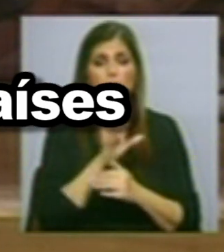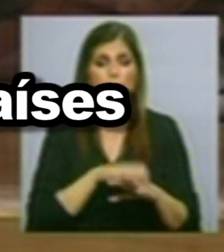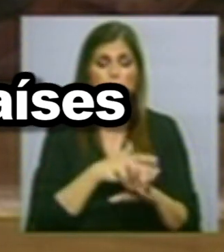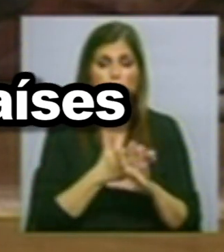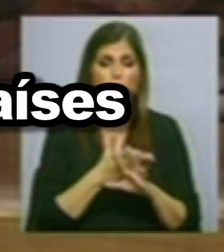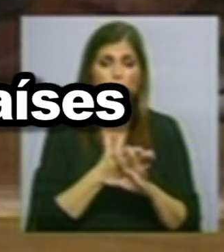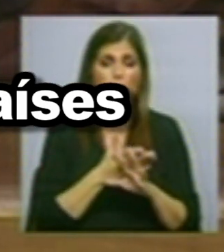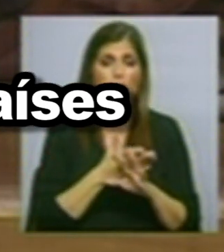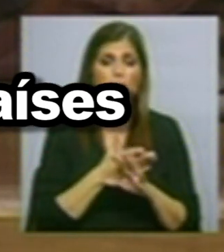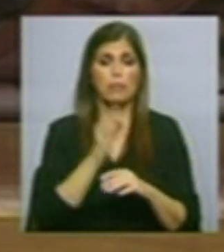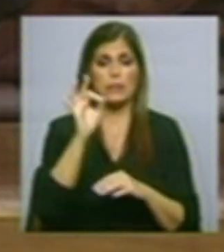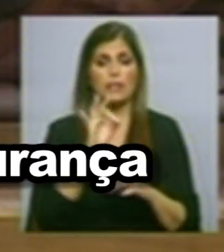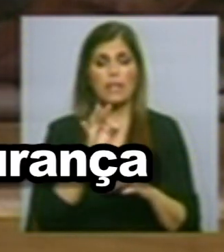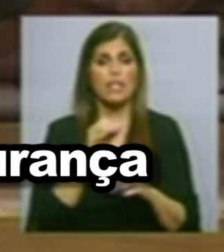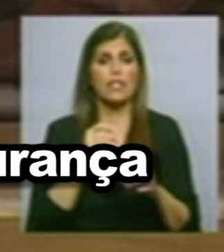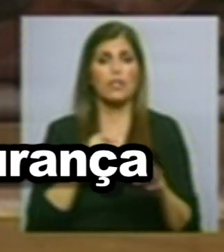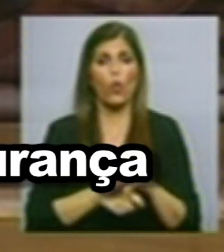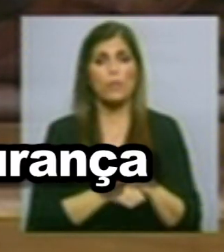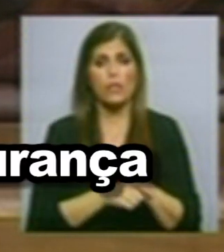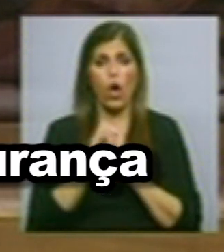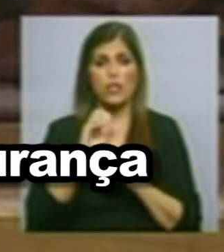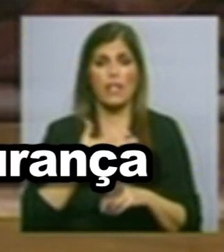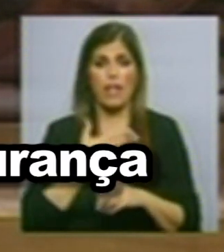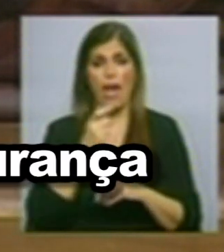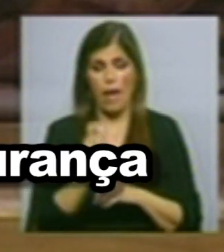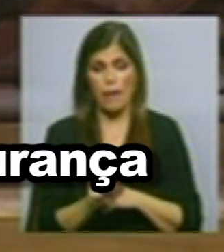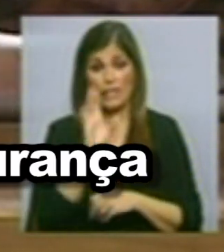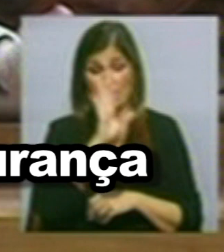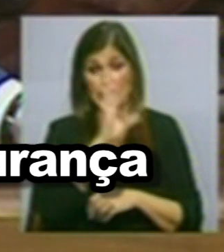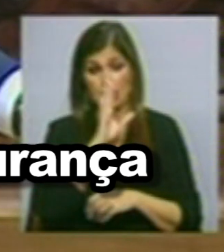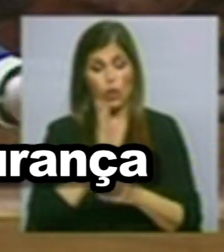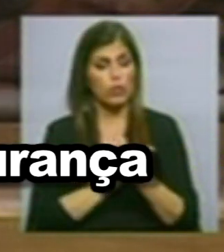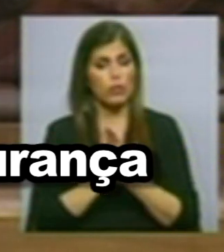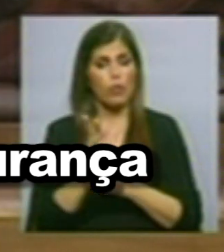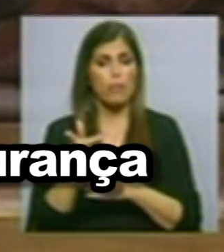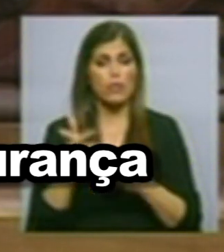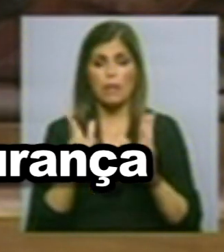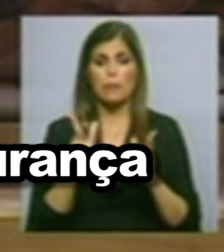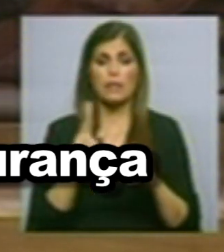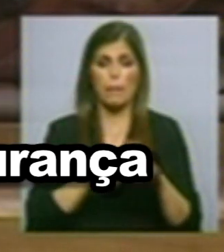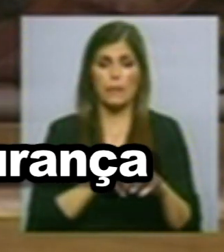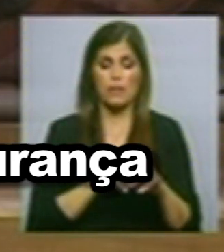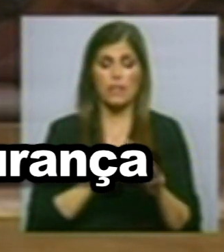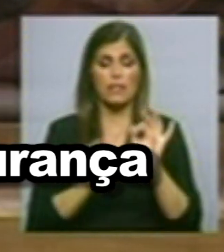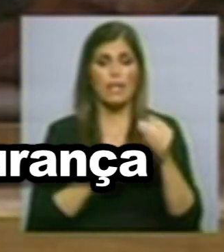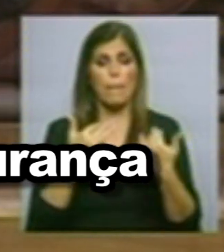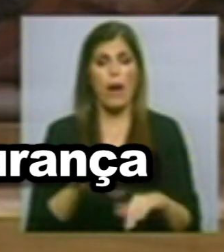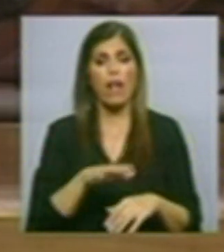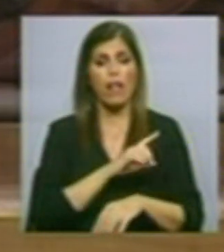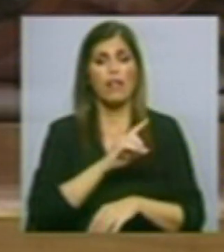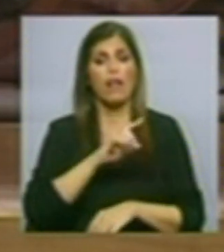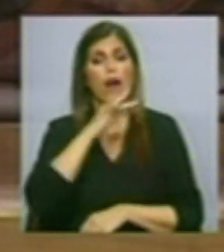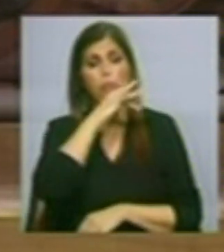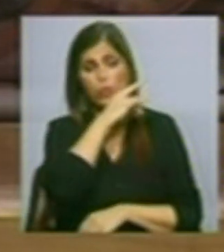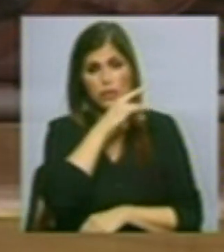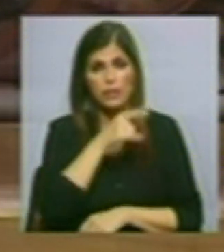índices de corrupção da OCDE? Se continuamos, infelizmente, a libertar bandidos e a maltratar as nossas forças de segurança